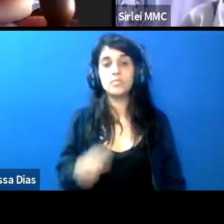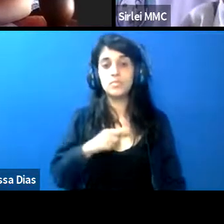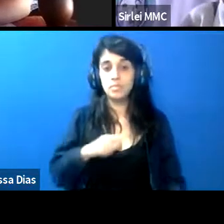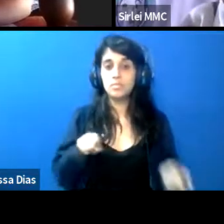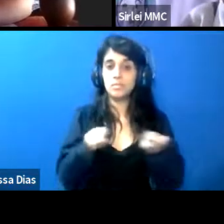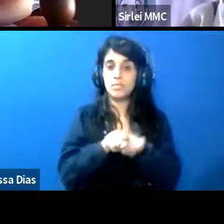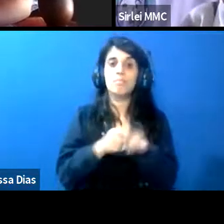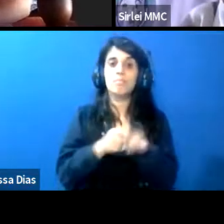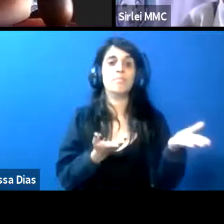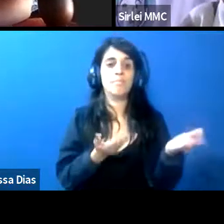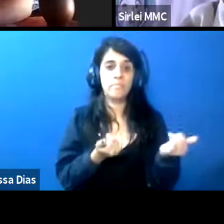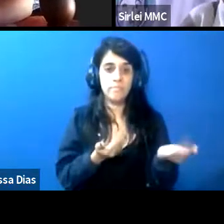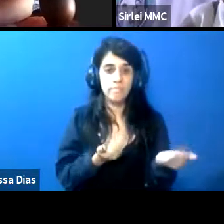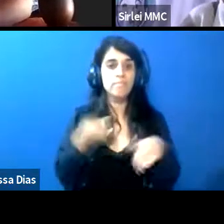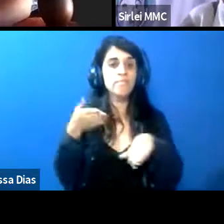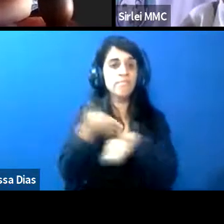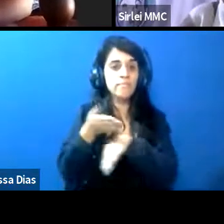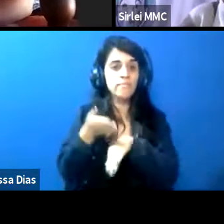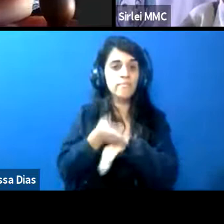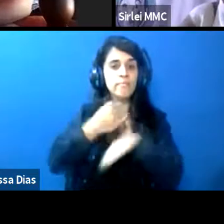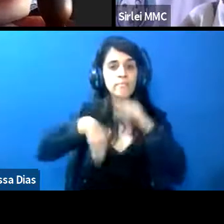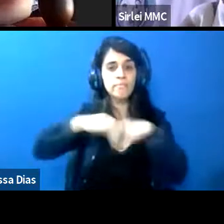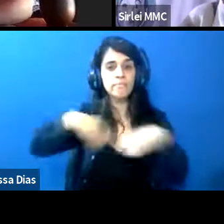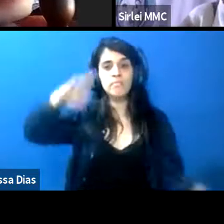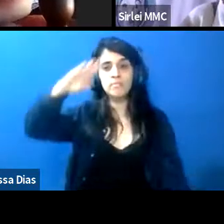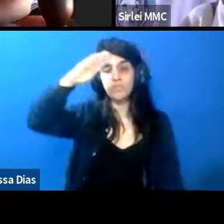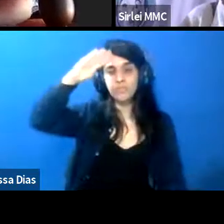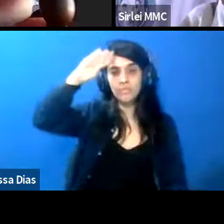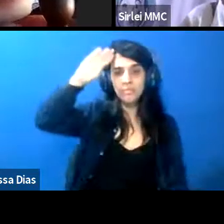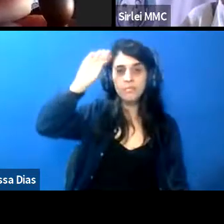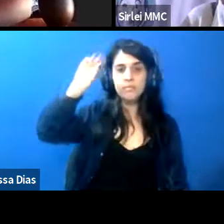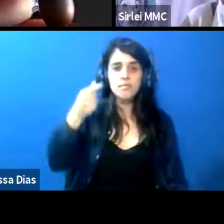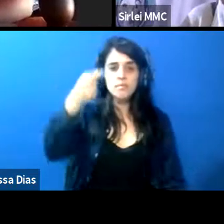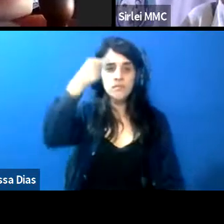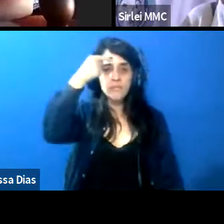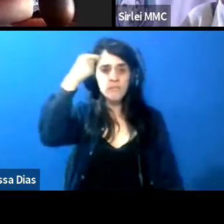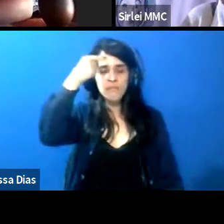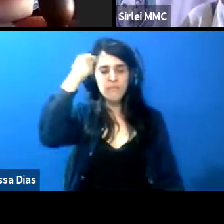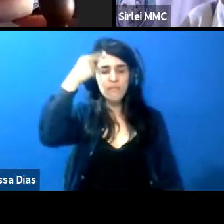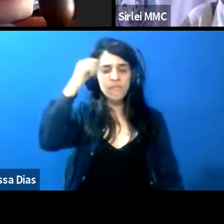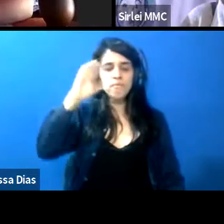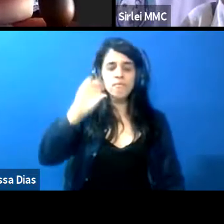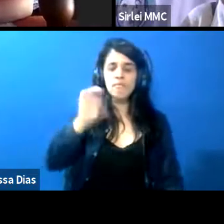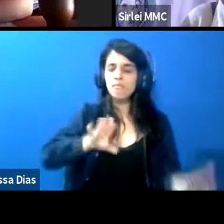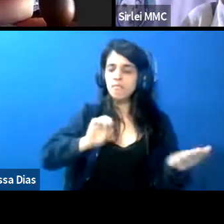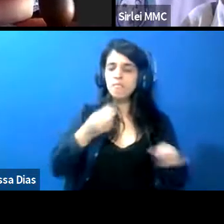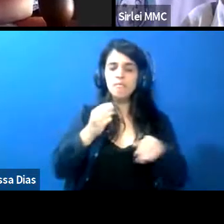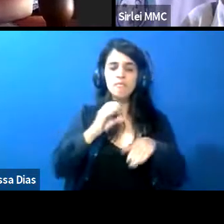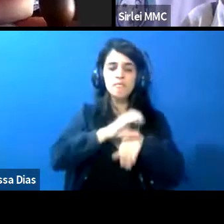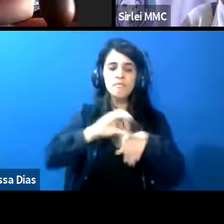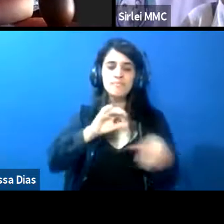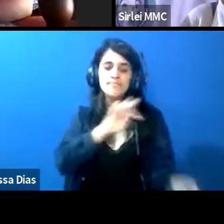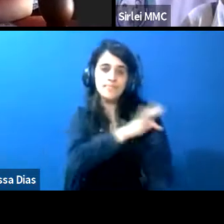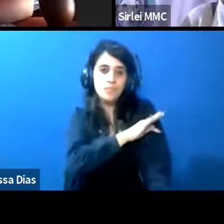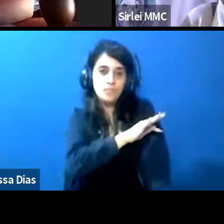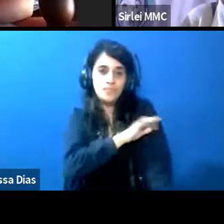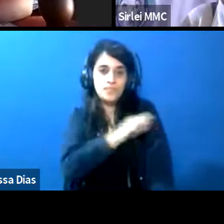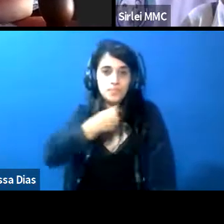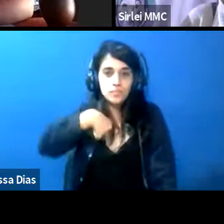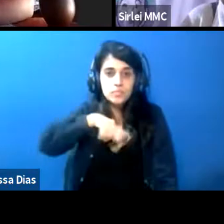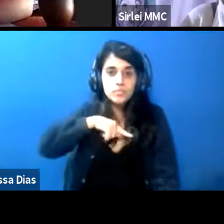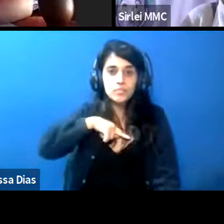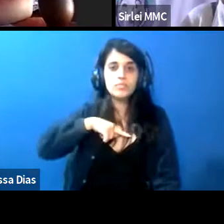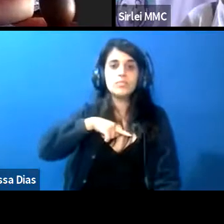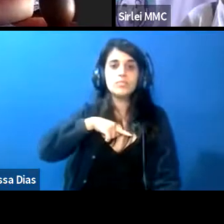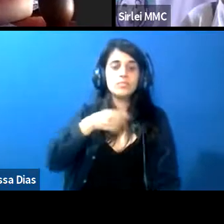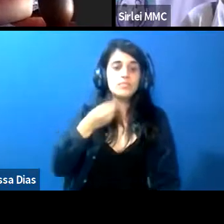parte assim, envolvidos no meio acadêmico, seja na universidade, seja em algum curso técnico, mas gente que nos procura, que vai até